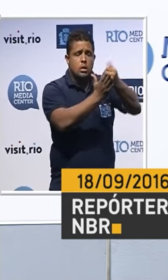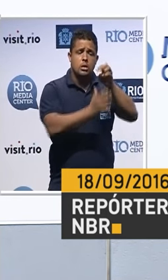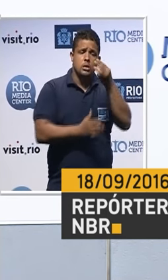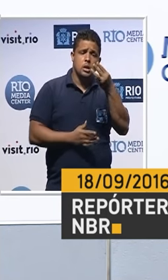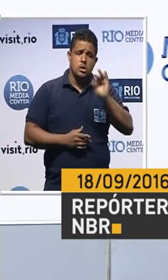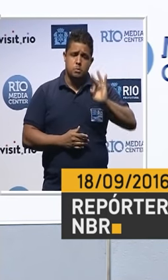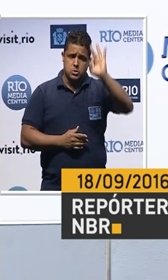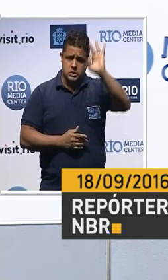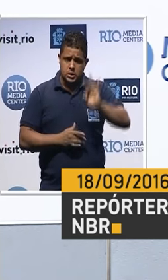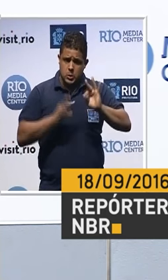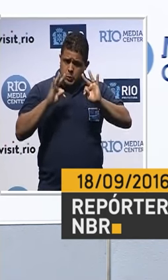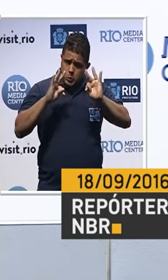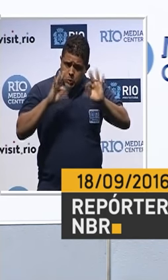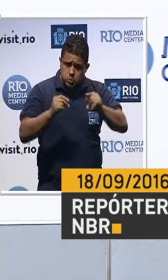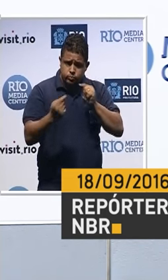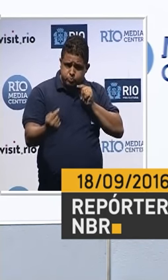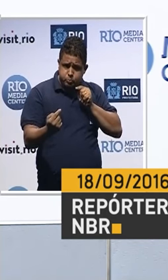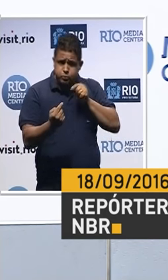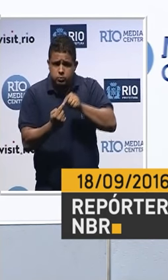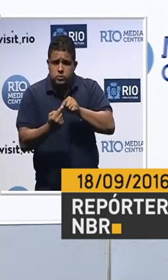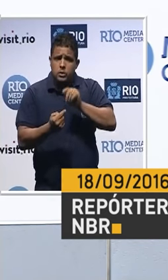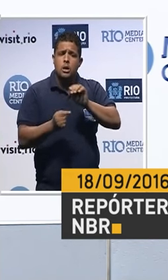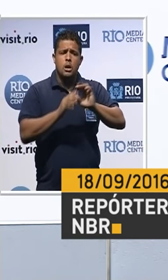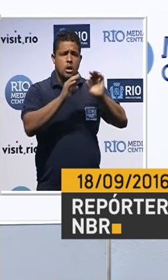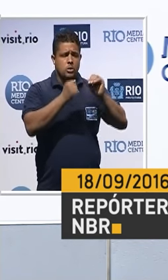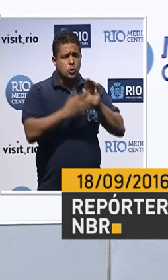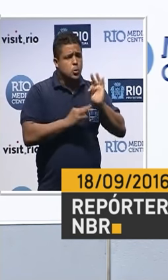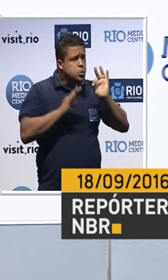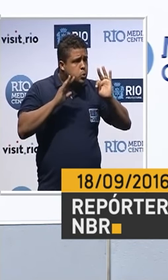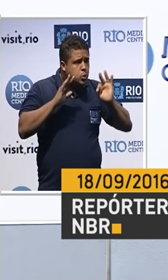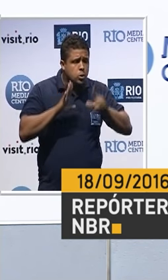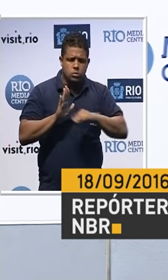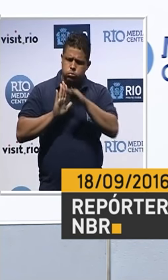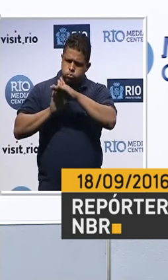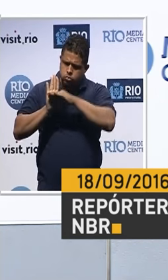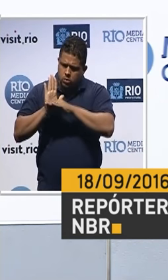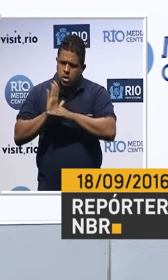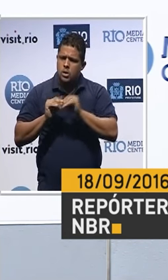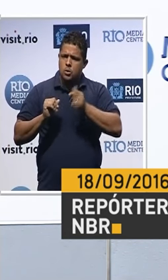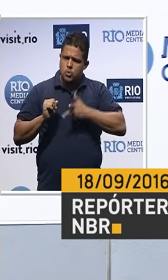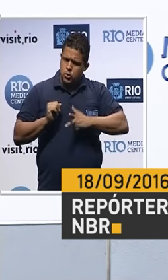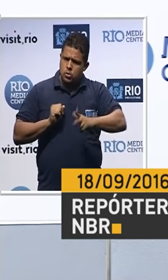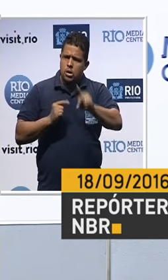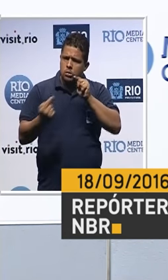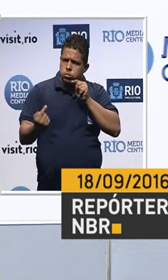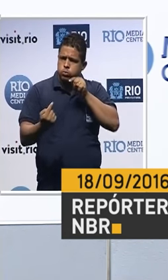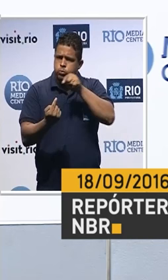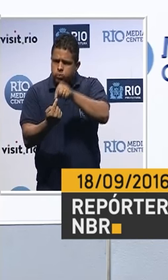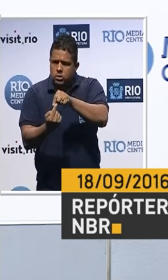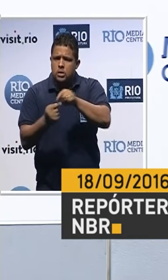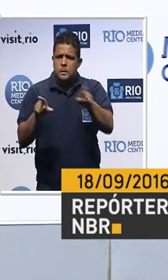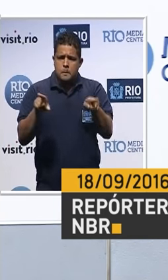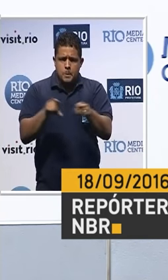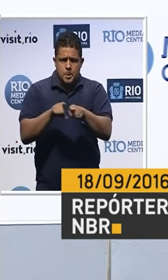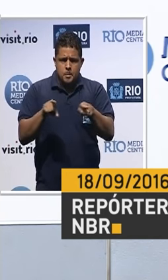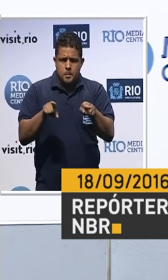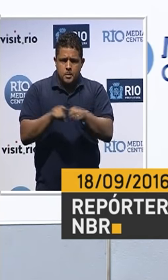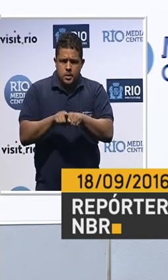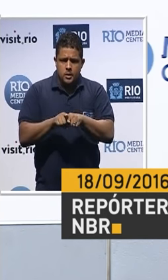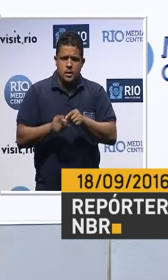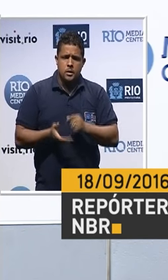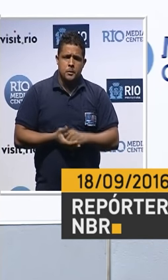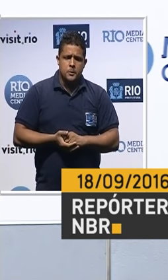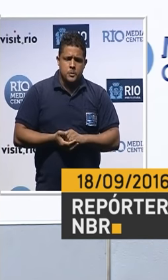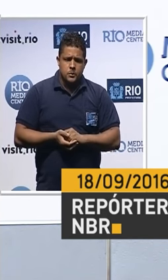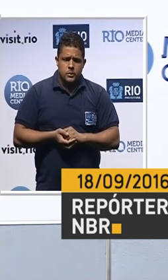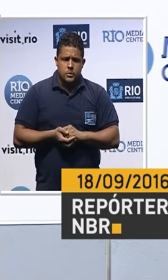30%. Portanto, os programas do Ministério eles serão mantidos e ampliados, porque o recurso está sendo